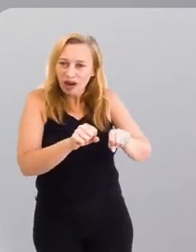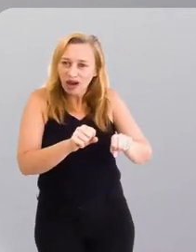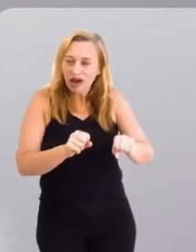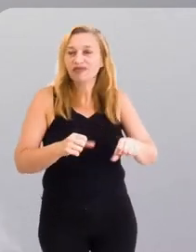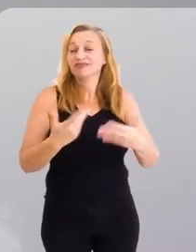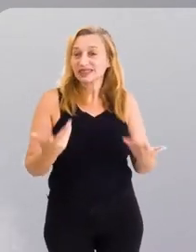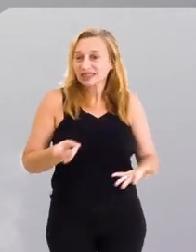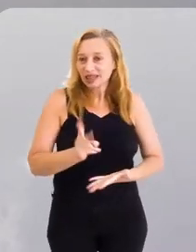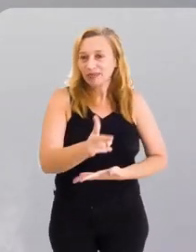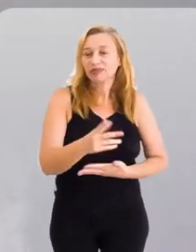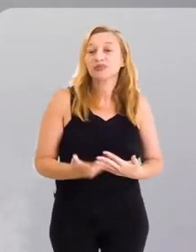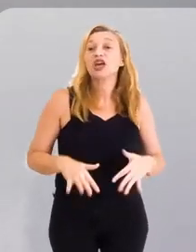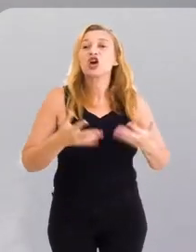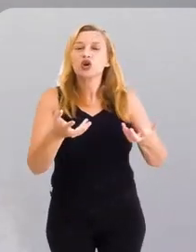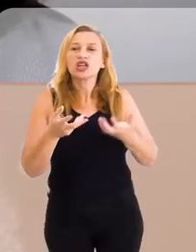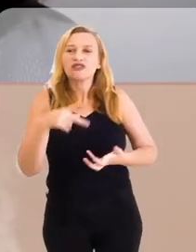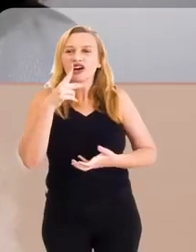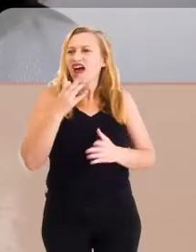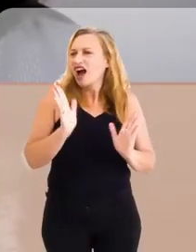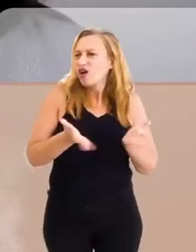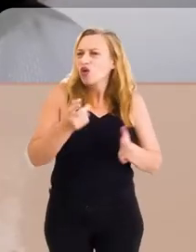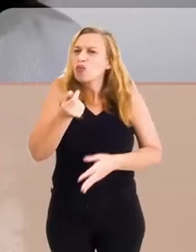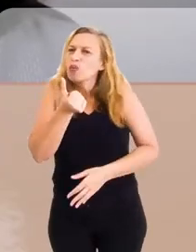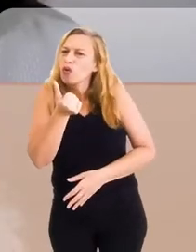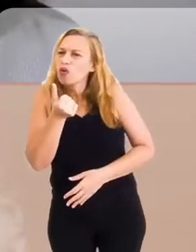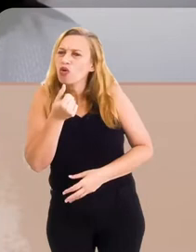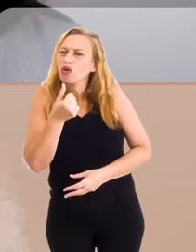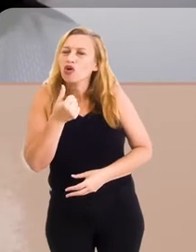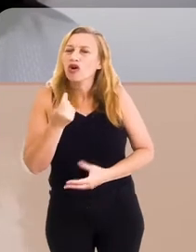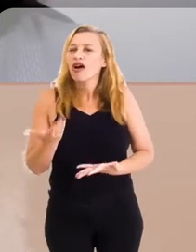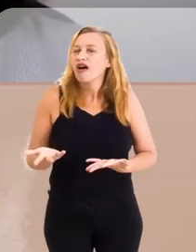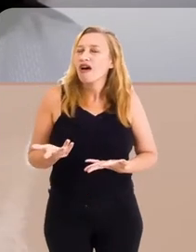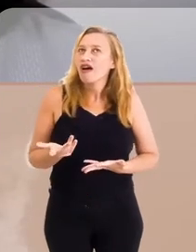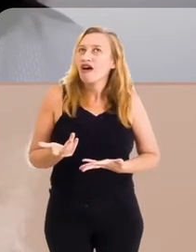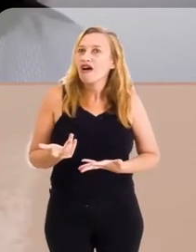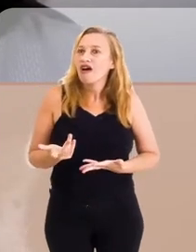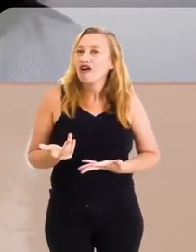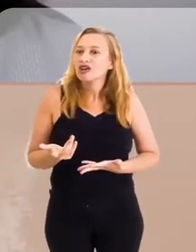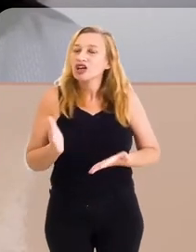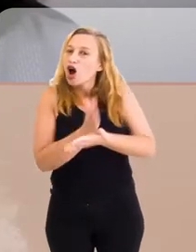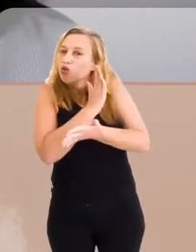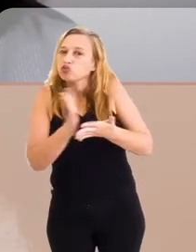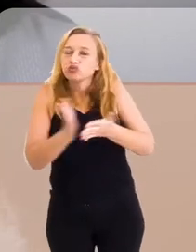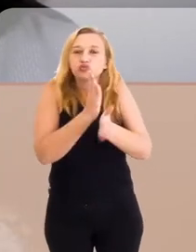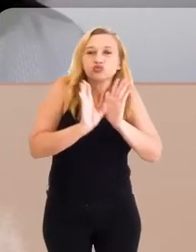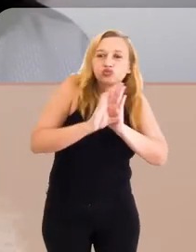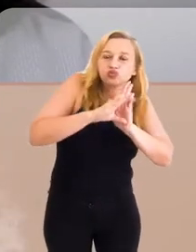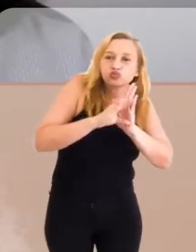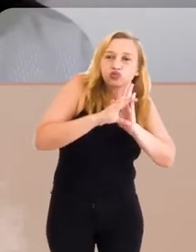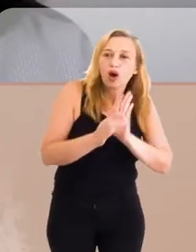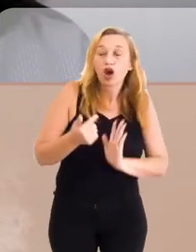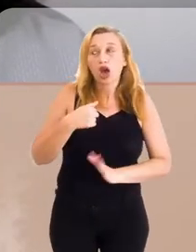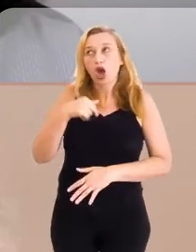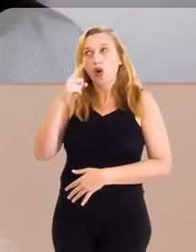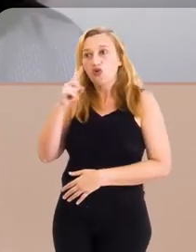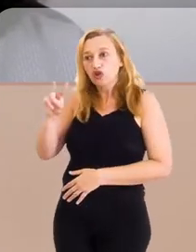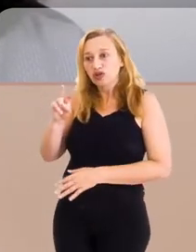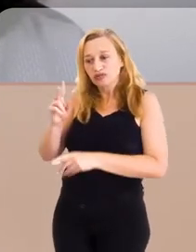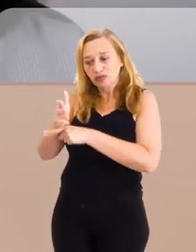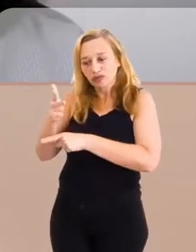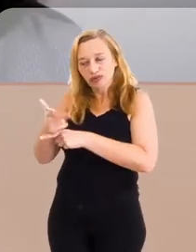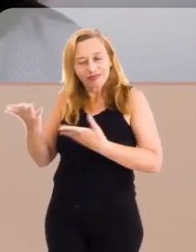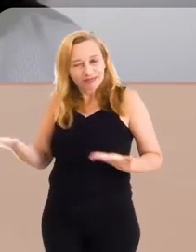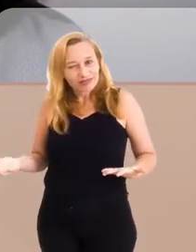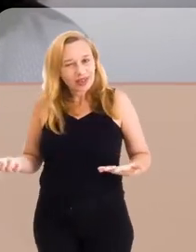está em constante processo de formação. Eu queria falar agora um pouco, começar a falar, né, de alguns conceitos que